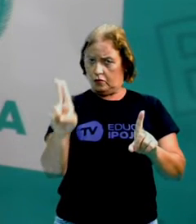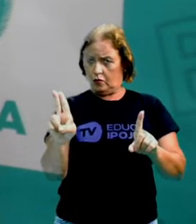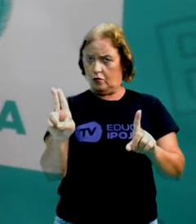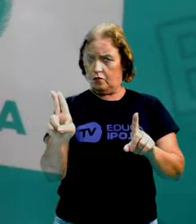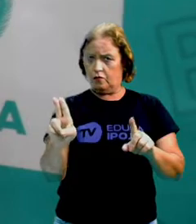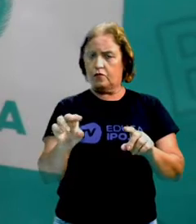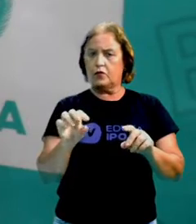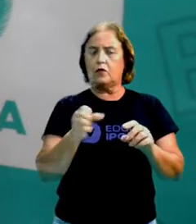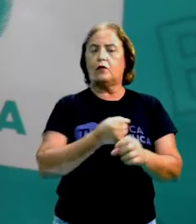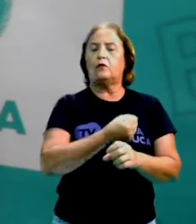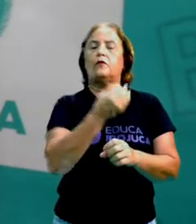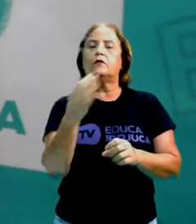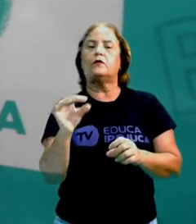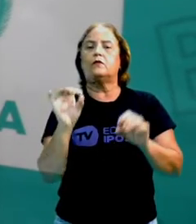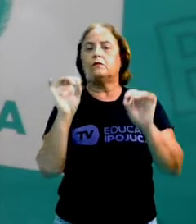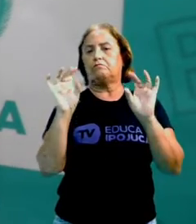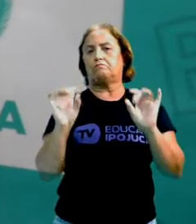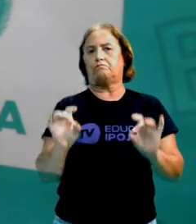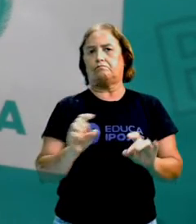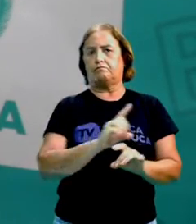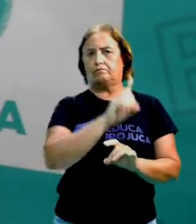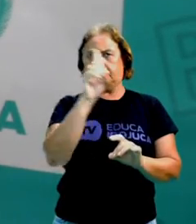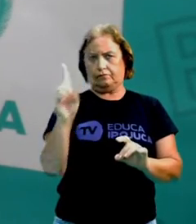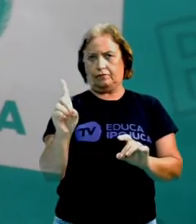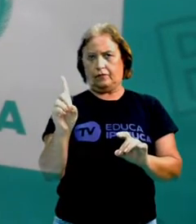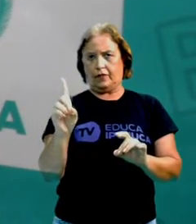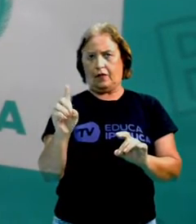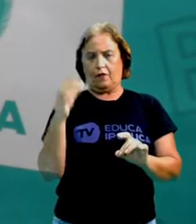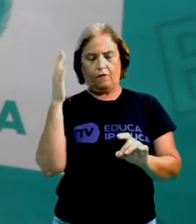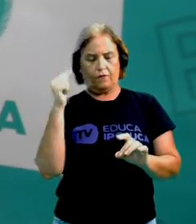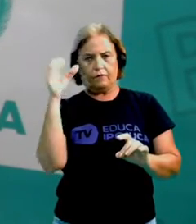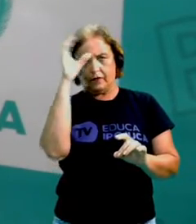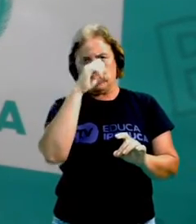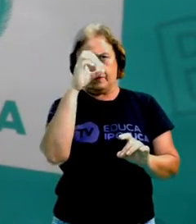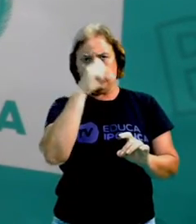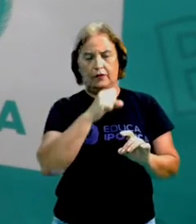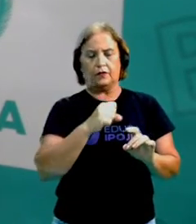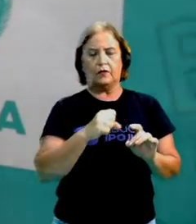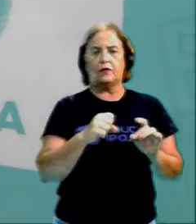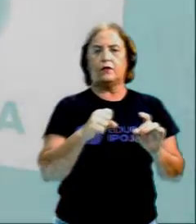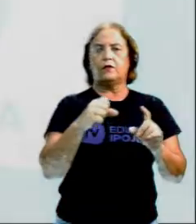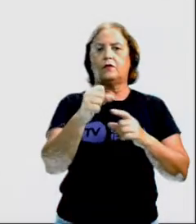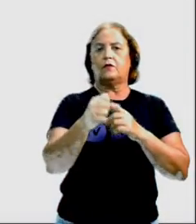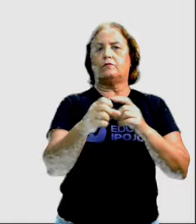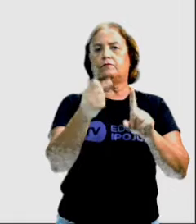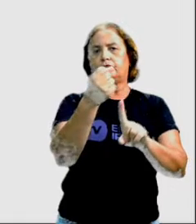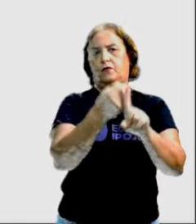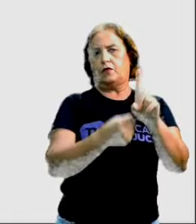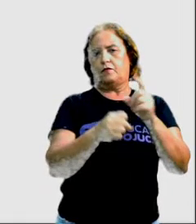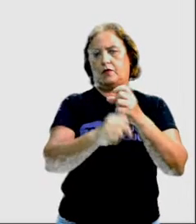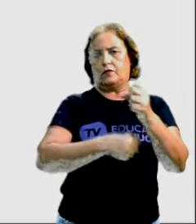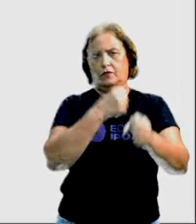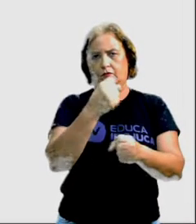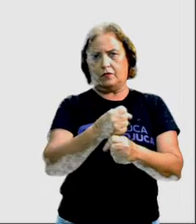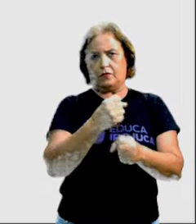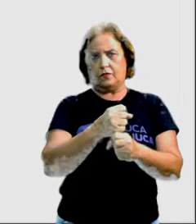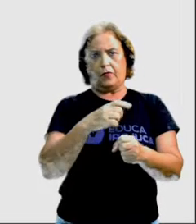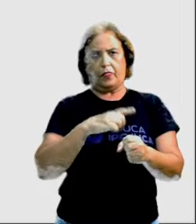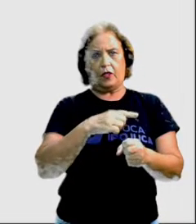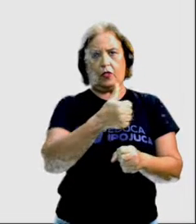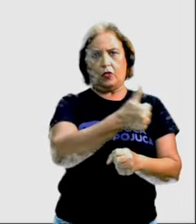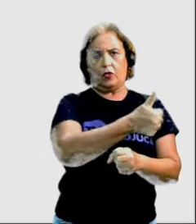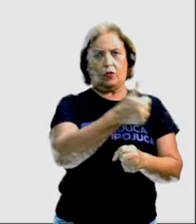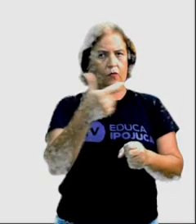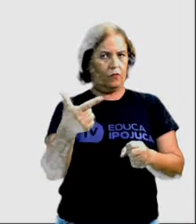isso e vamos ver agora os meses do ano um ano tem 12 meses